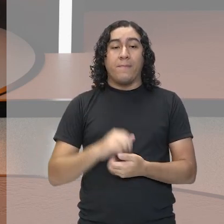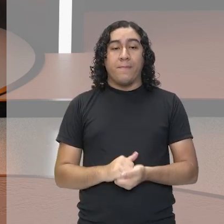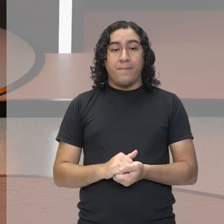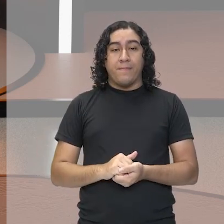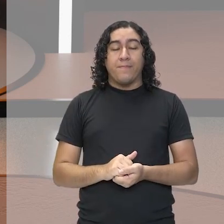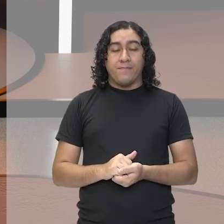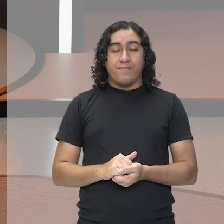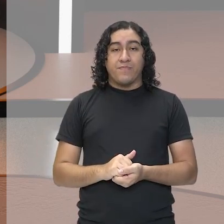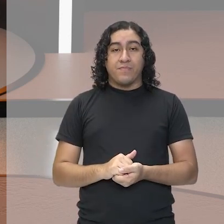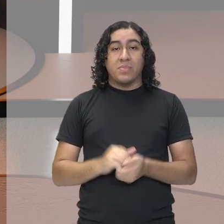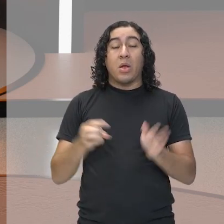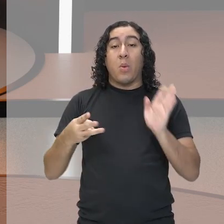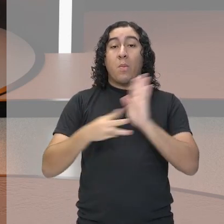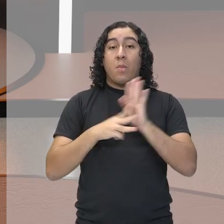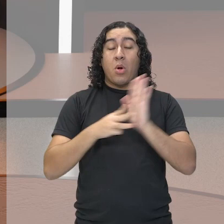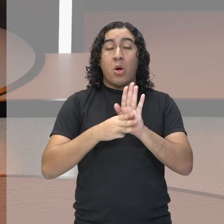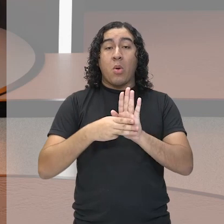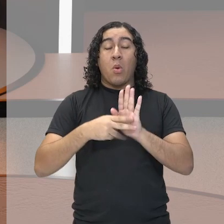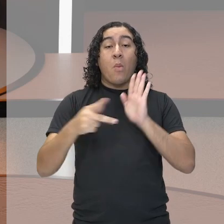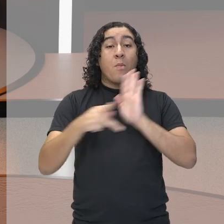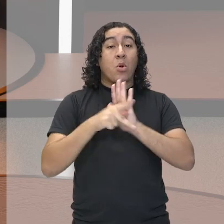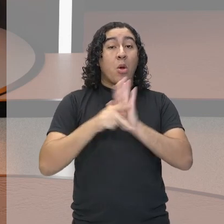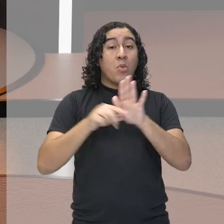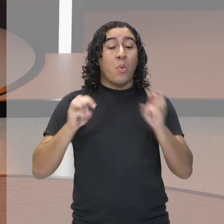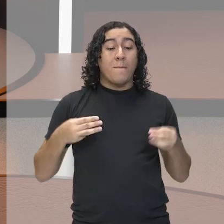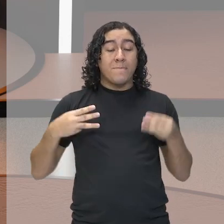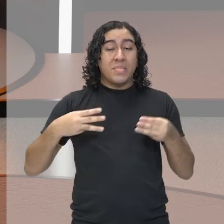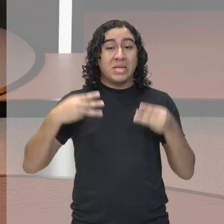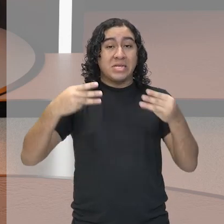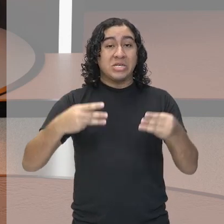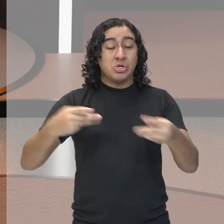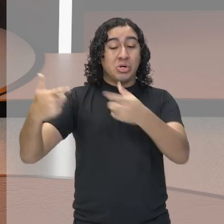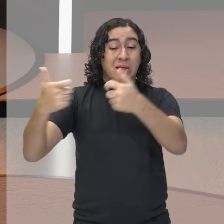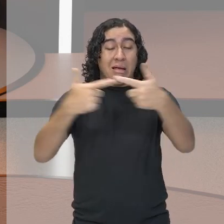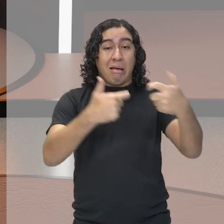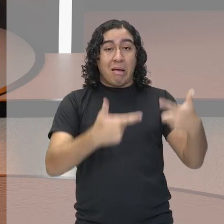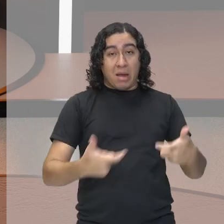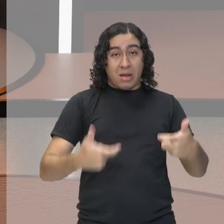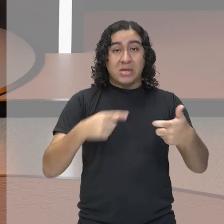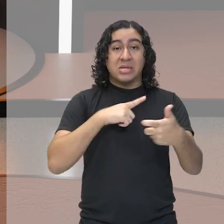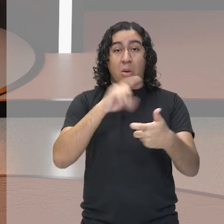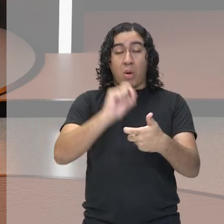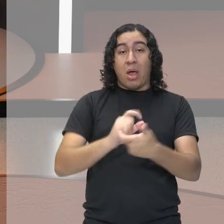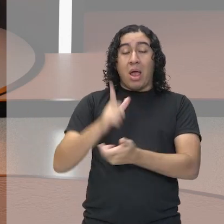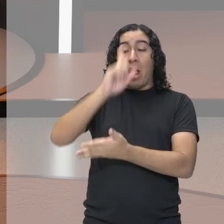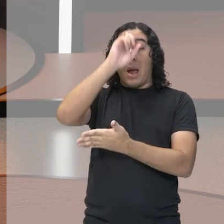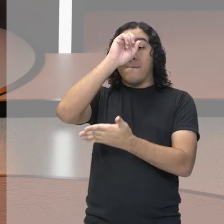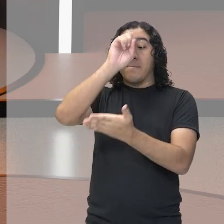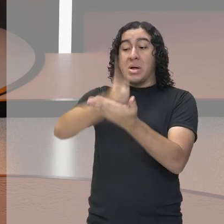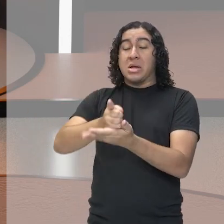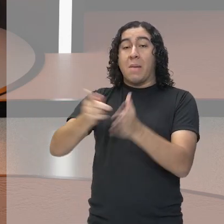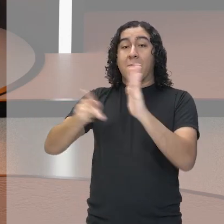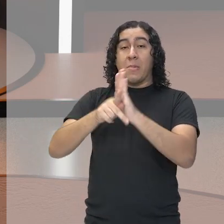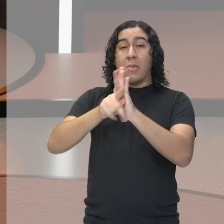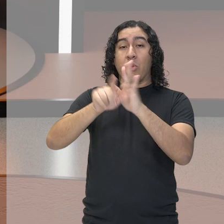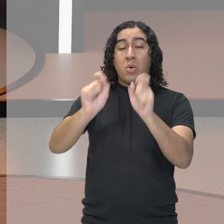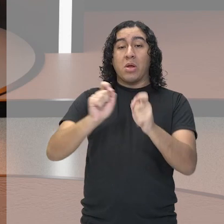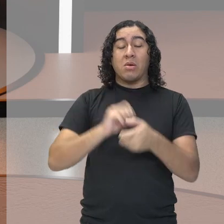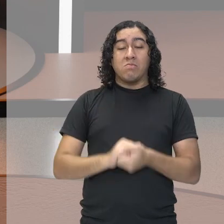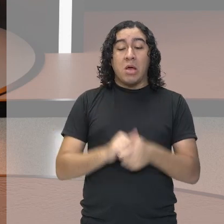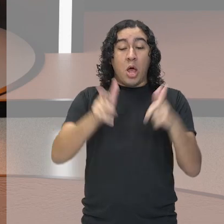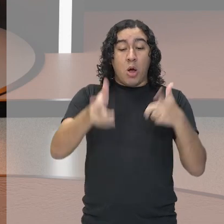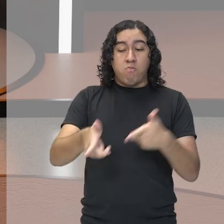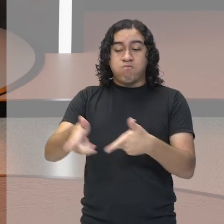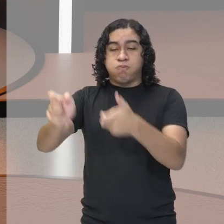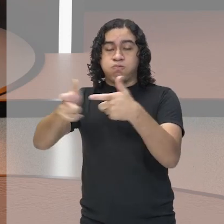ao ministro da Guerra, imagine só, né, o ministro da Guerra, para o comando da expedição bombardear o Arraial